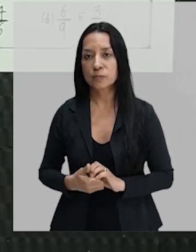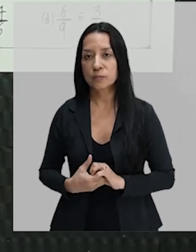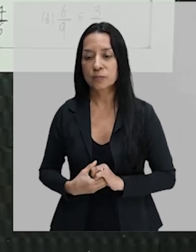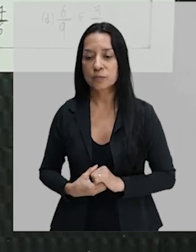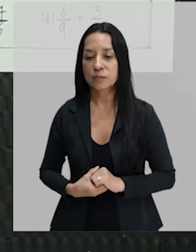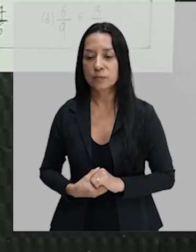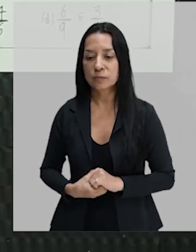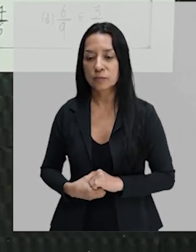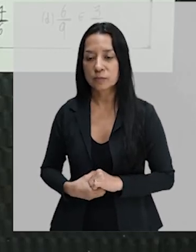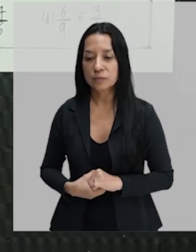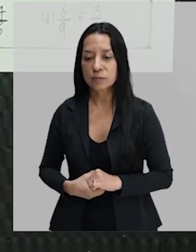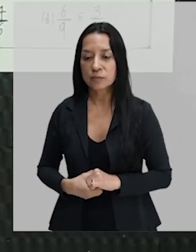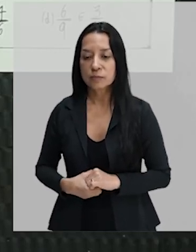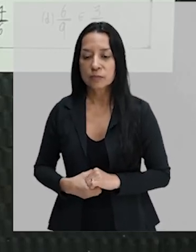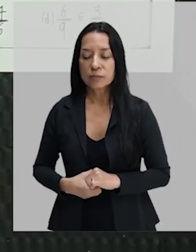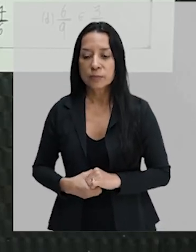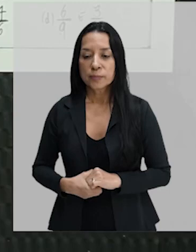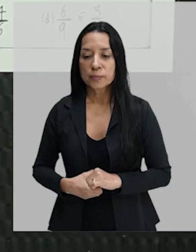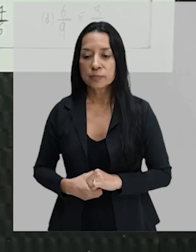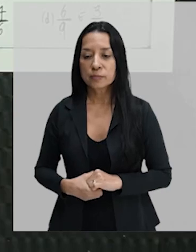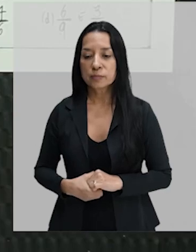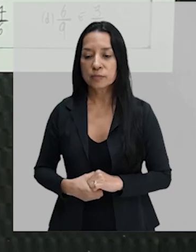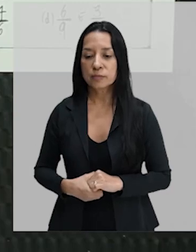uma igualdade